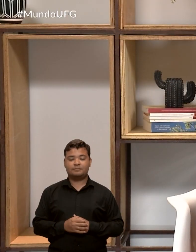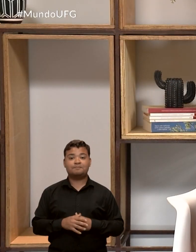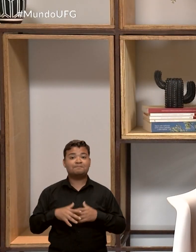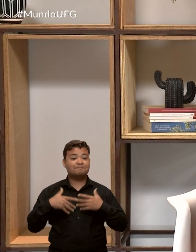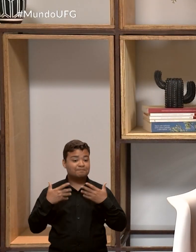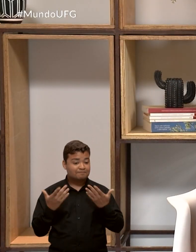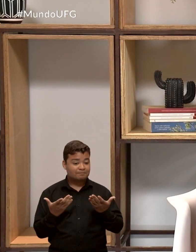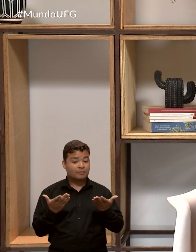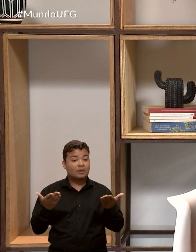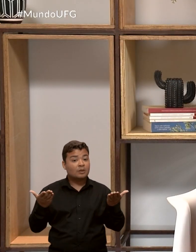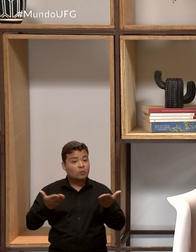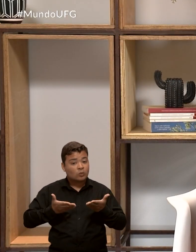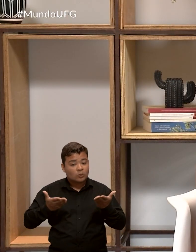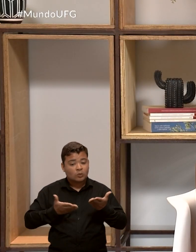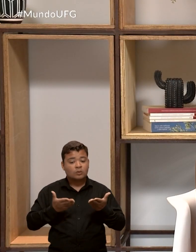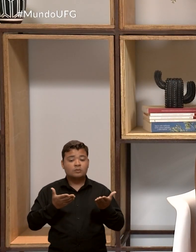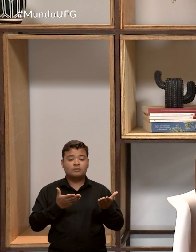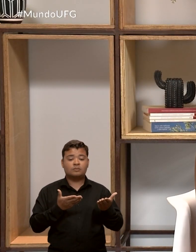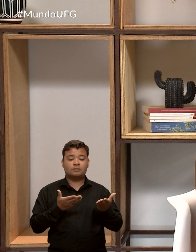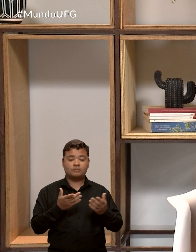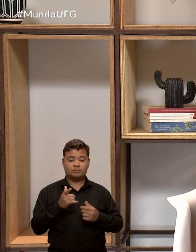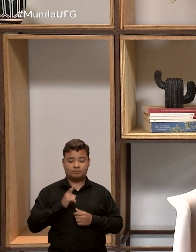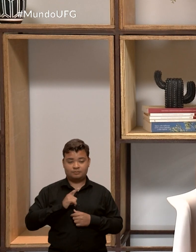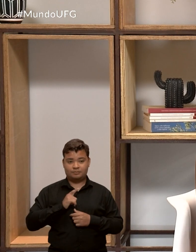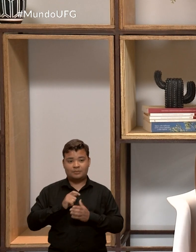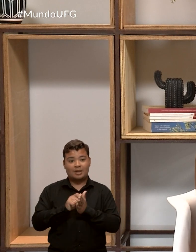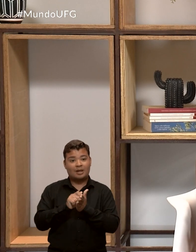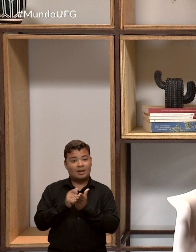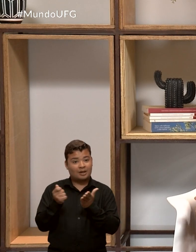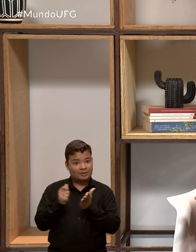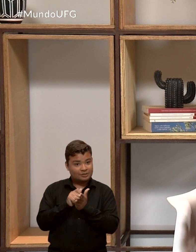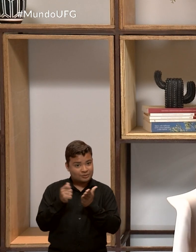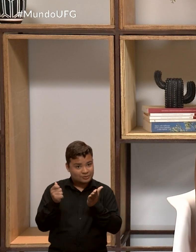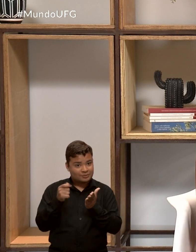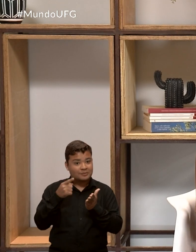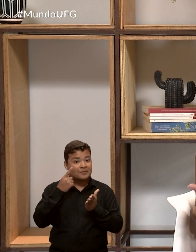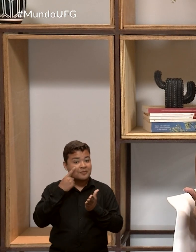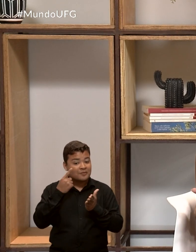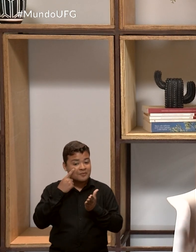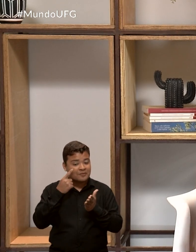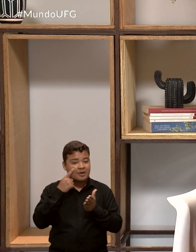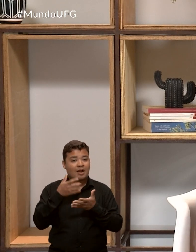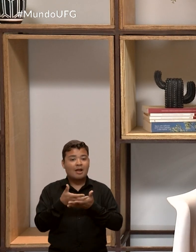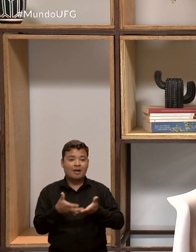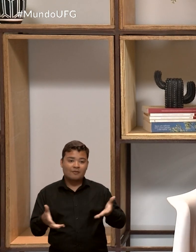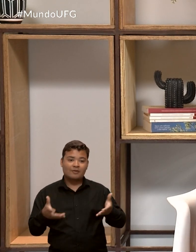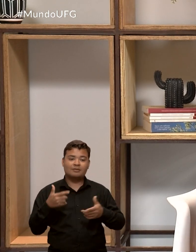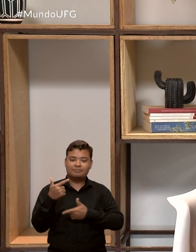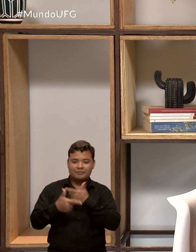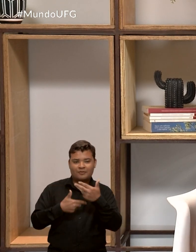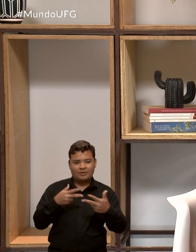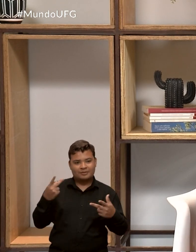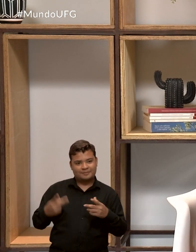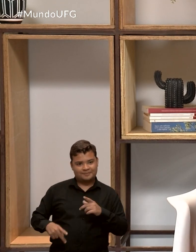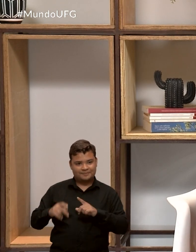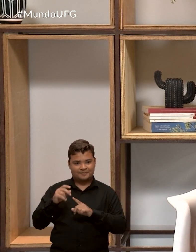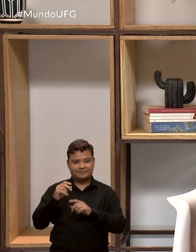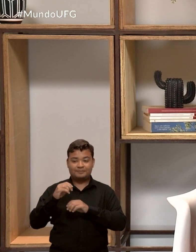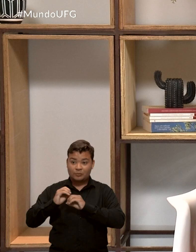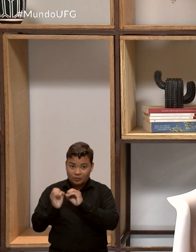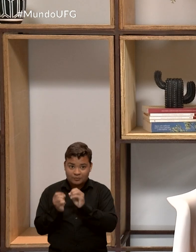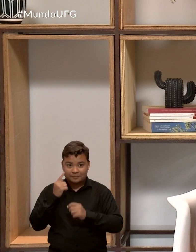Bom, agora nós vamos chamar a agenda. Você confere os eventos e serviços que a universidade oferece.